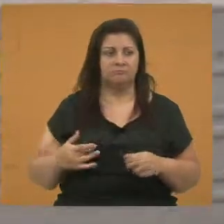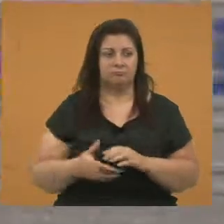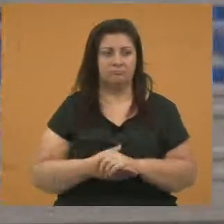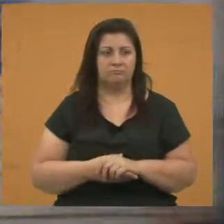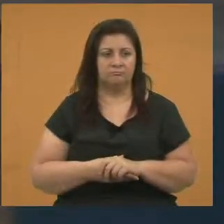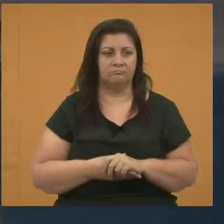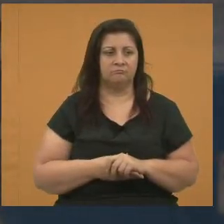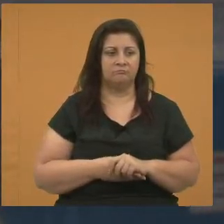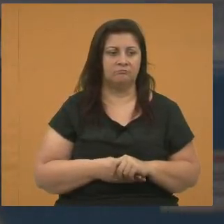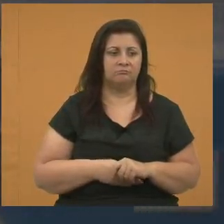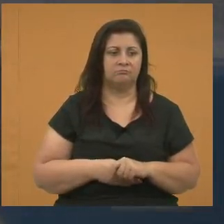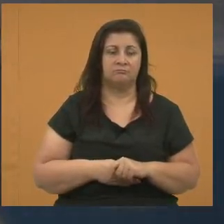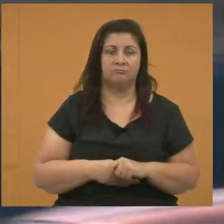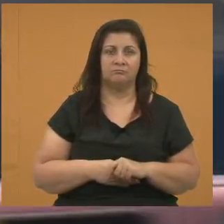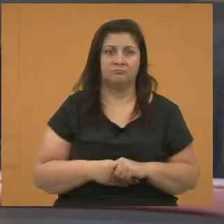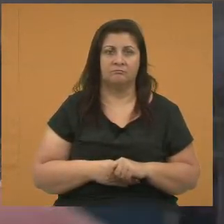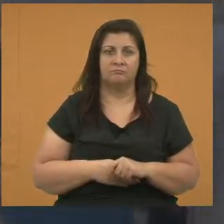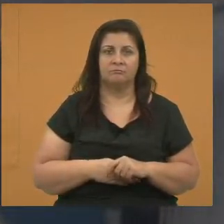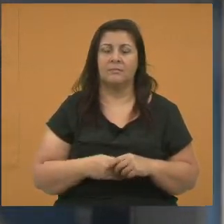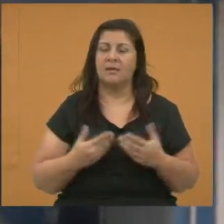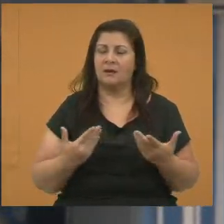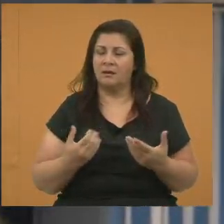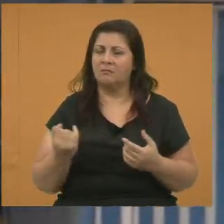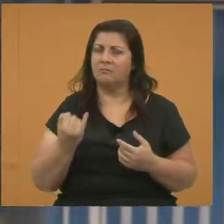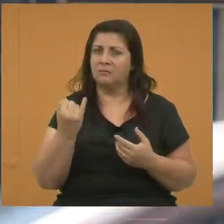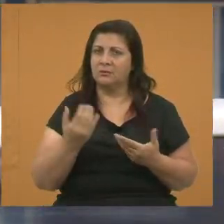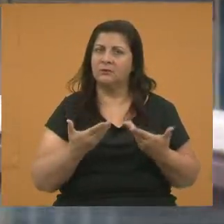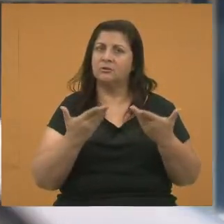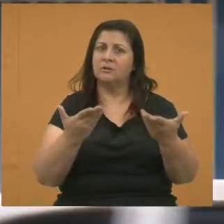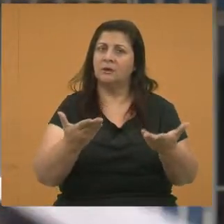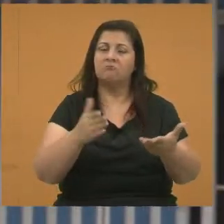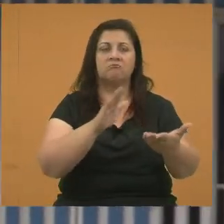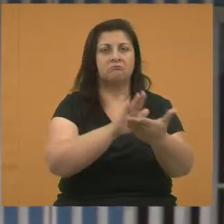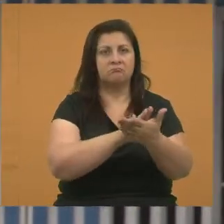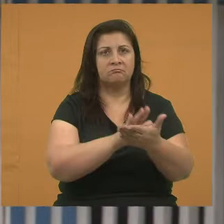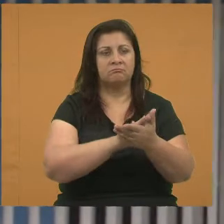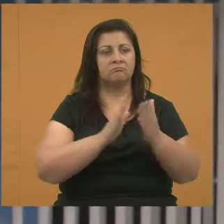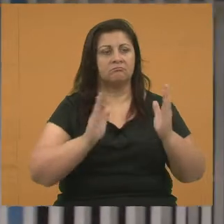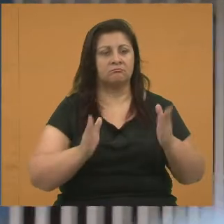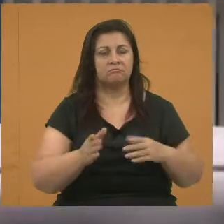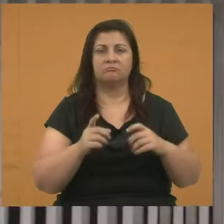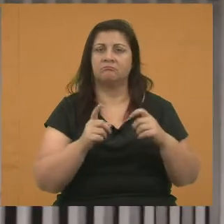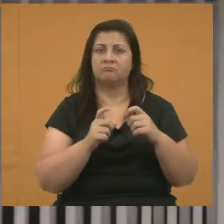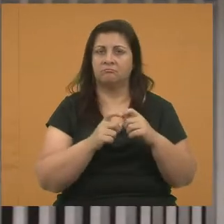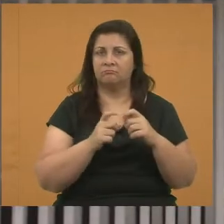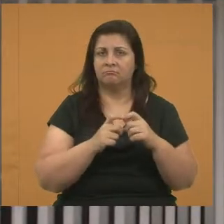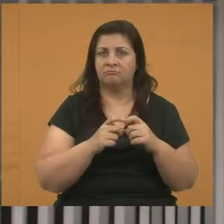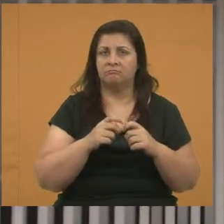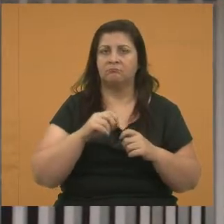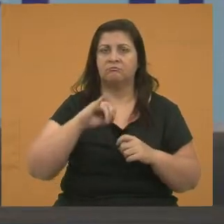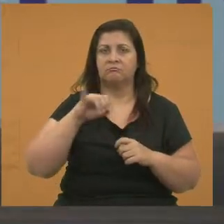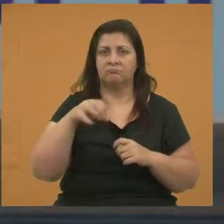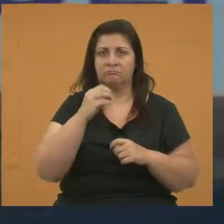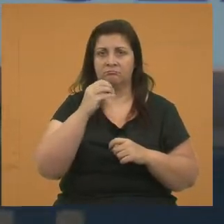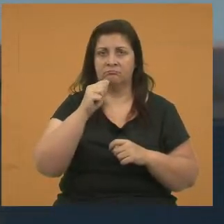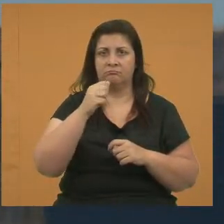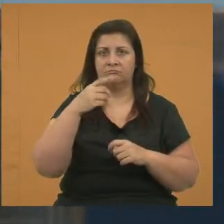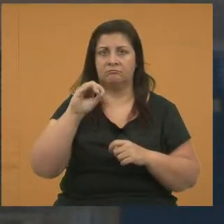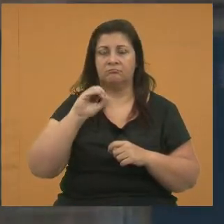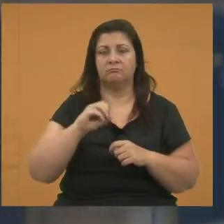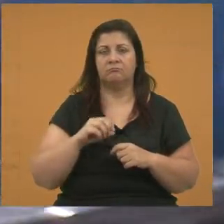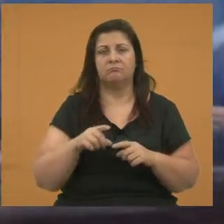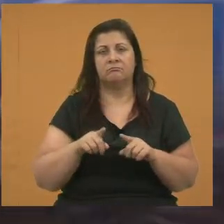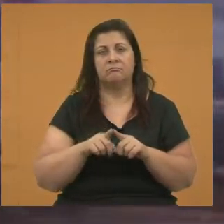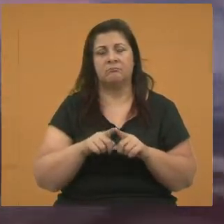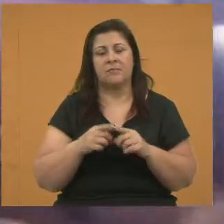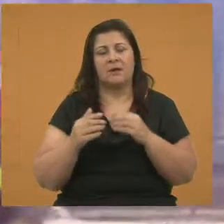deram uma grande oportunidade. Então, nada mais justo do que eu prestar essa minha homenagem ao Dr. João Lino, não é? E ao falecido,